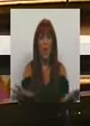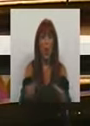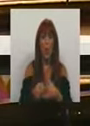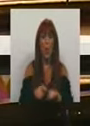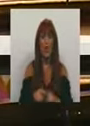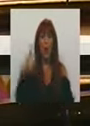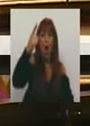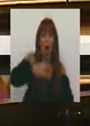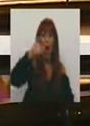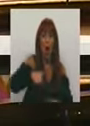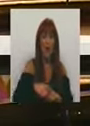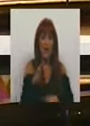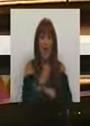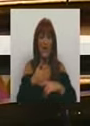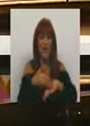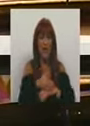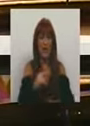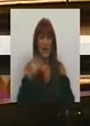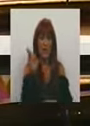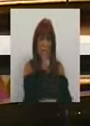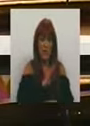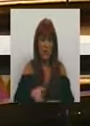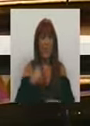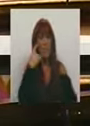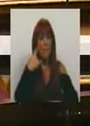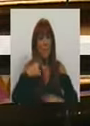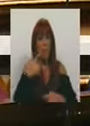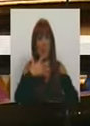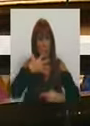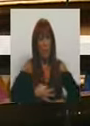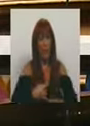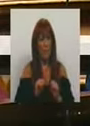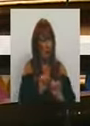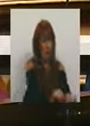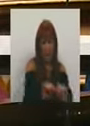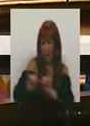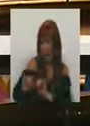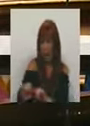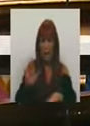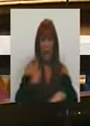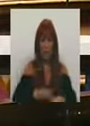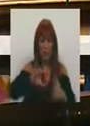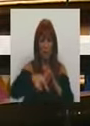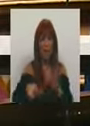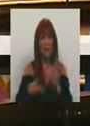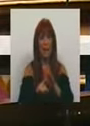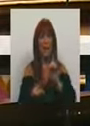dos Solicitadores e Agentes de Execução, manifestando o seu total repúdio por este projeto de